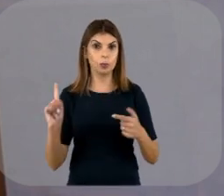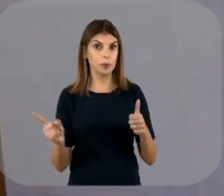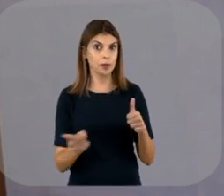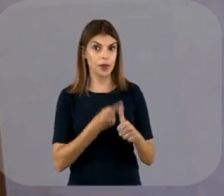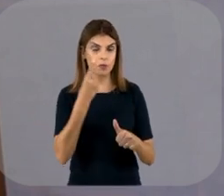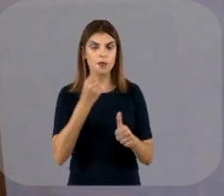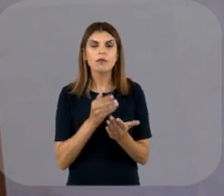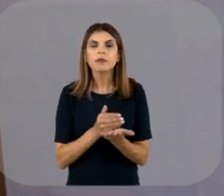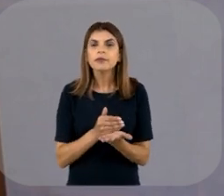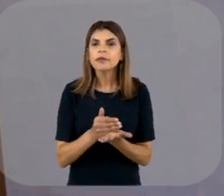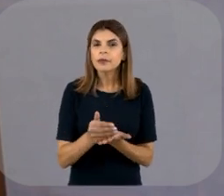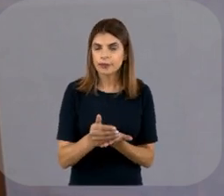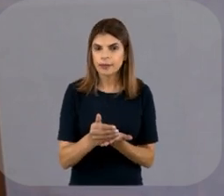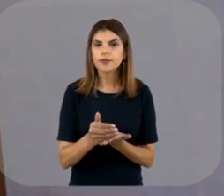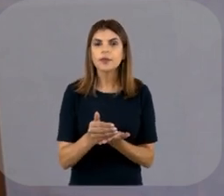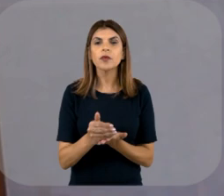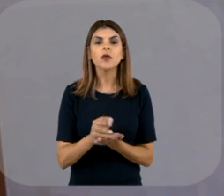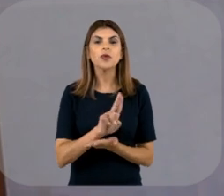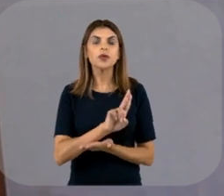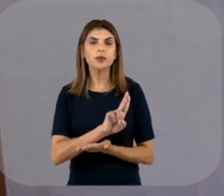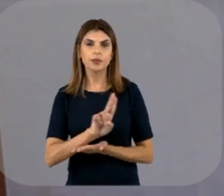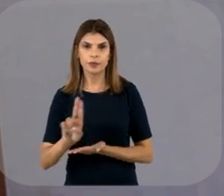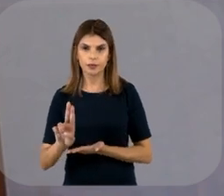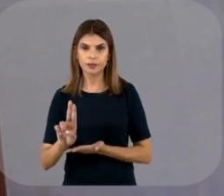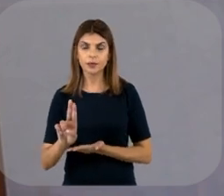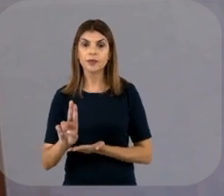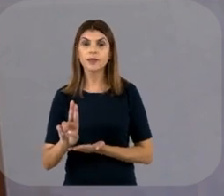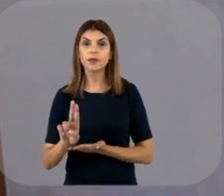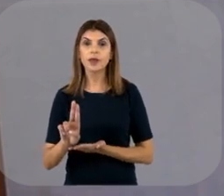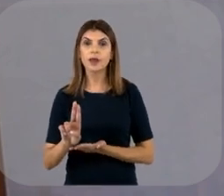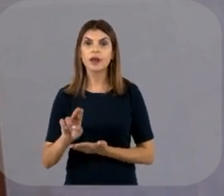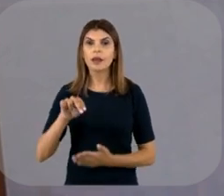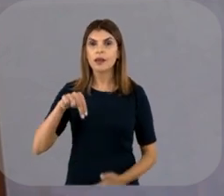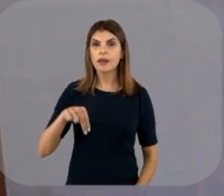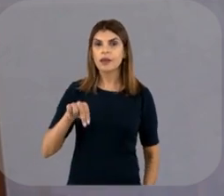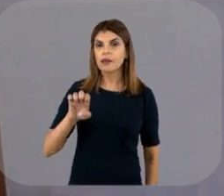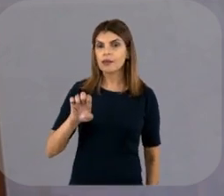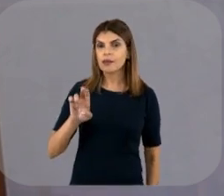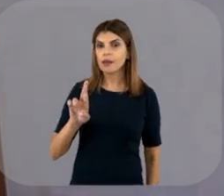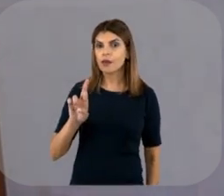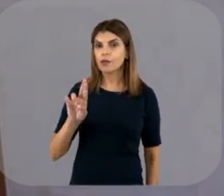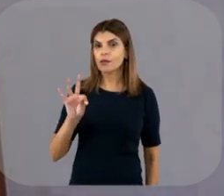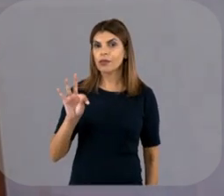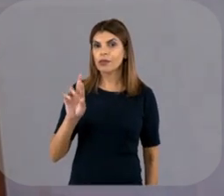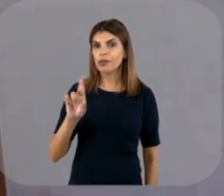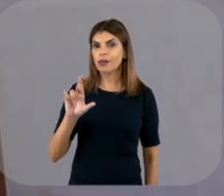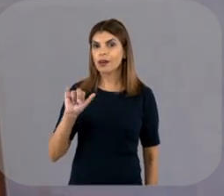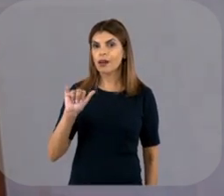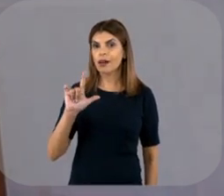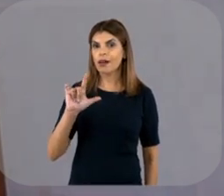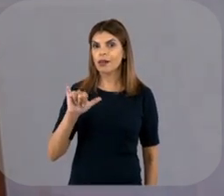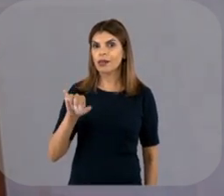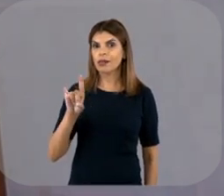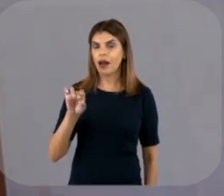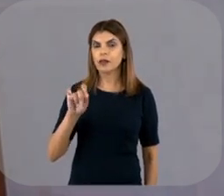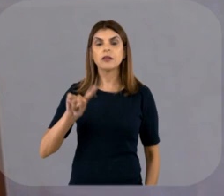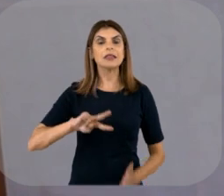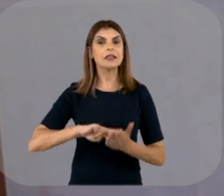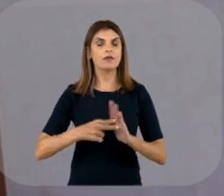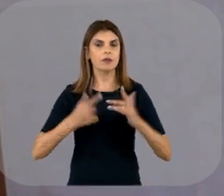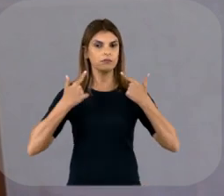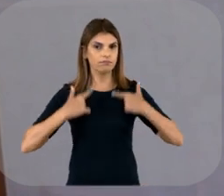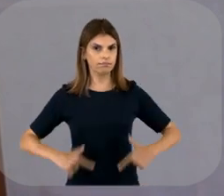O primeiro é o princípio chamado de princípio da neutralidade. De acordo com esse princípio, o